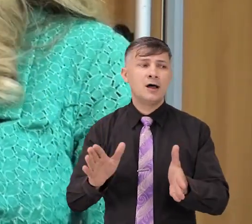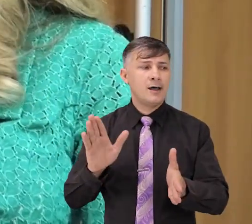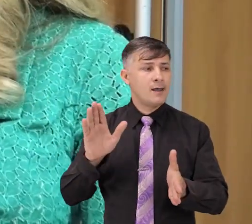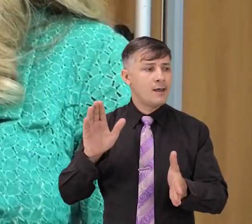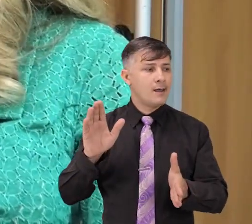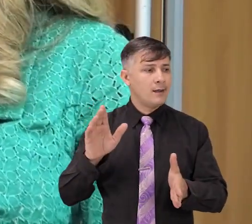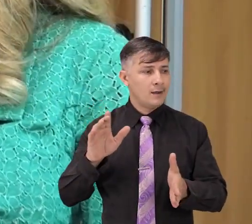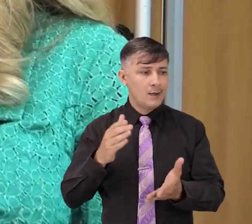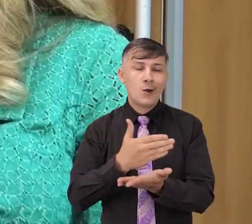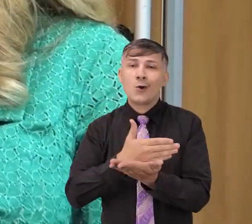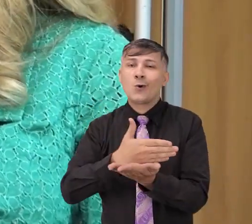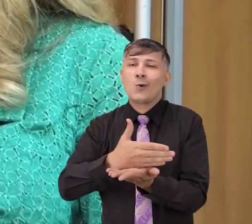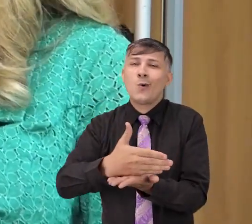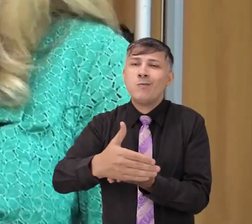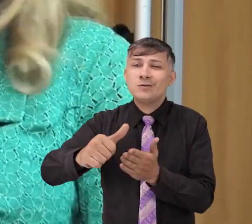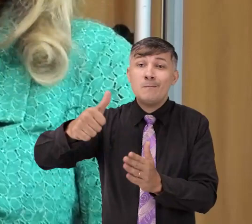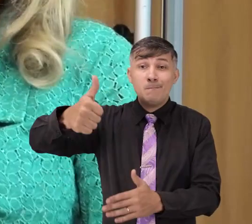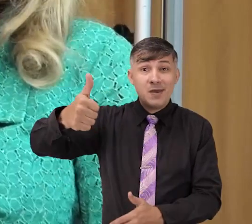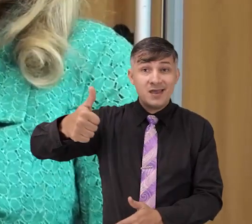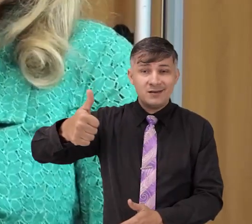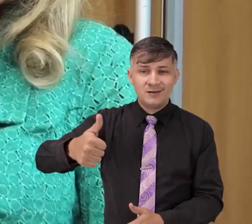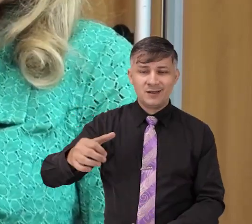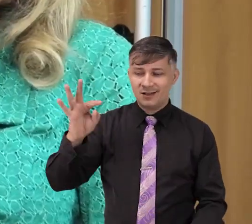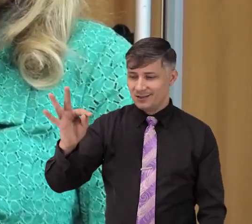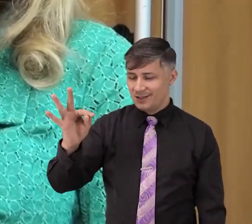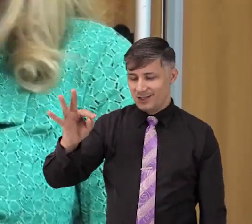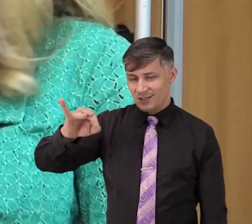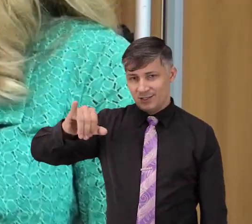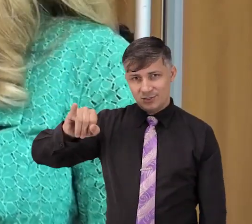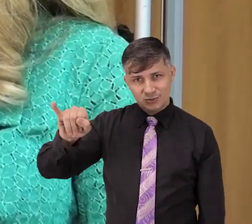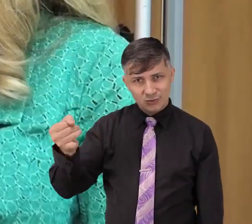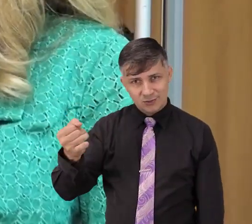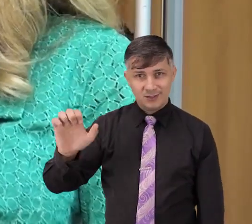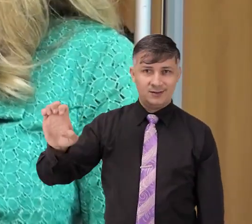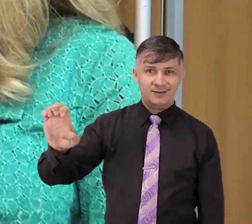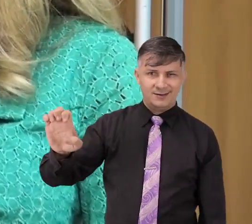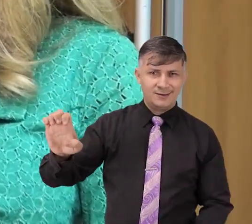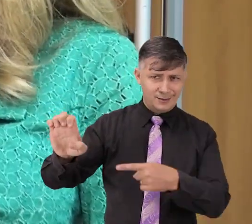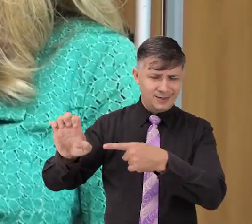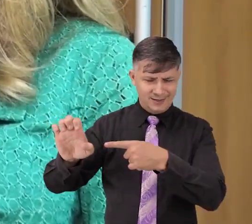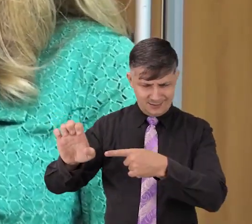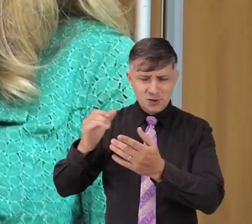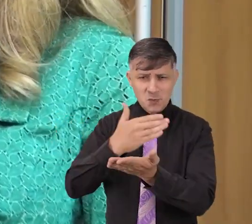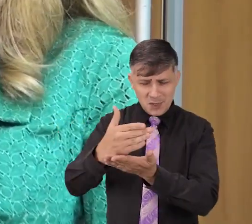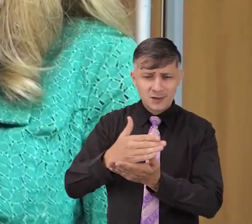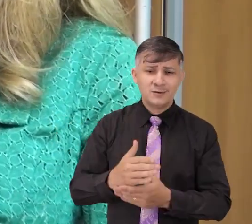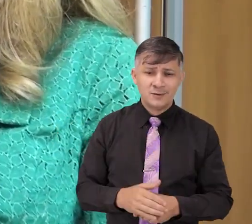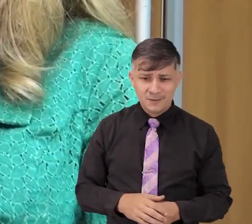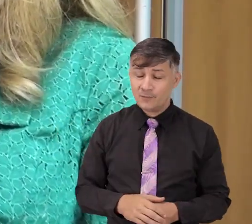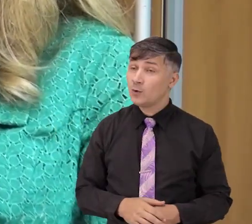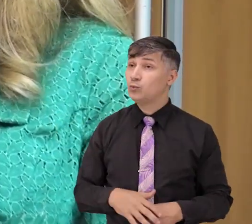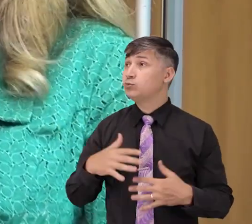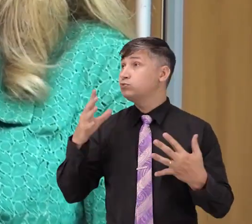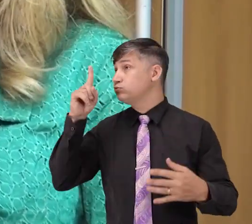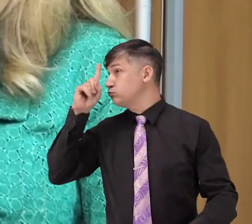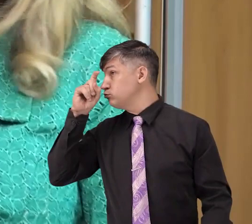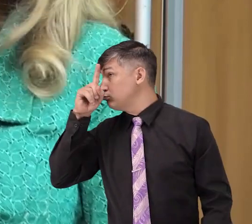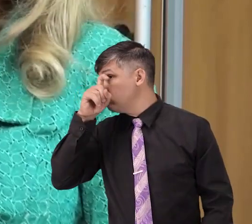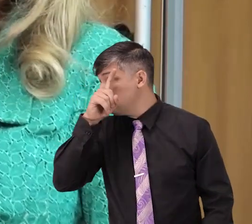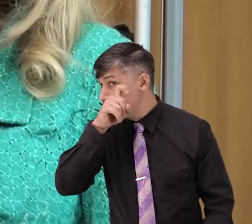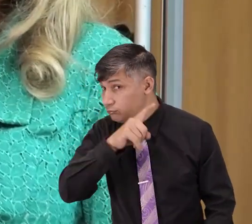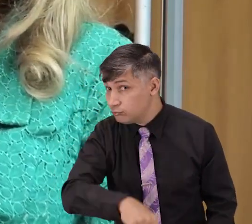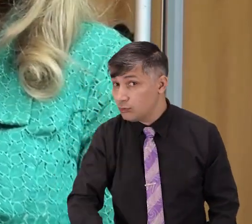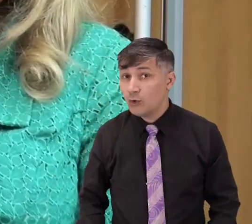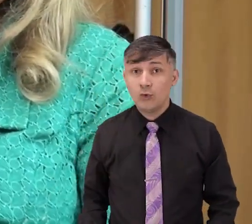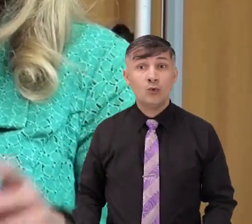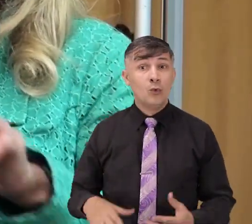PJE, do Processo Judicial Eletrônico. Então, a gente dizia assim, era o inferno. Né? A gente me diz assim, eu quero trabalhar, o